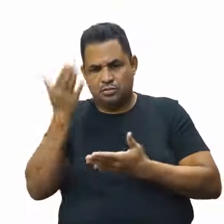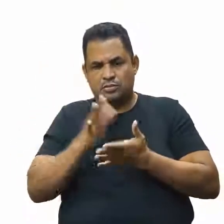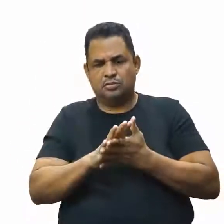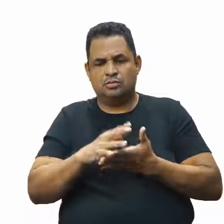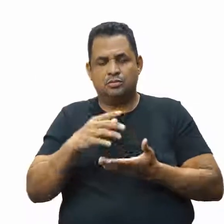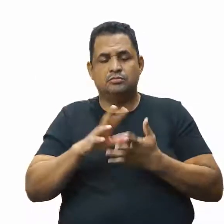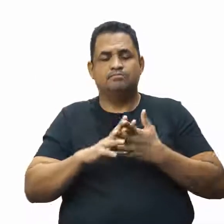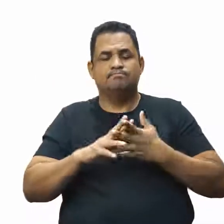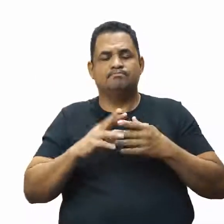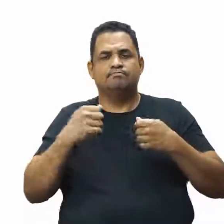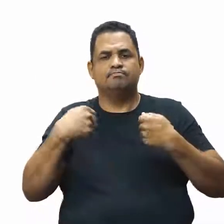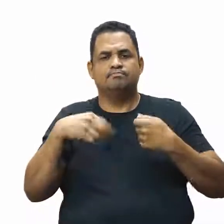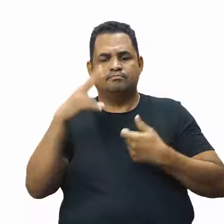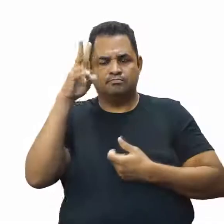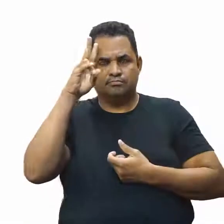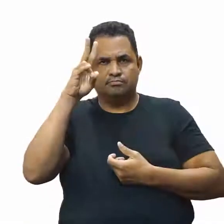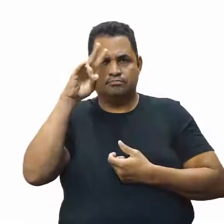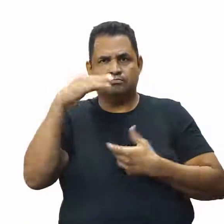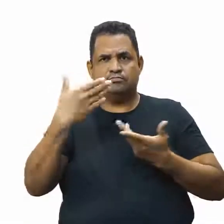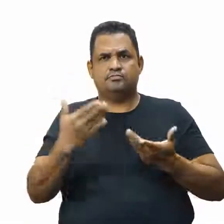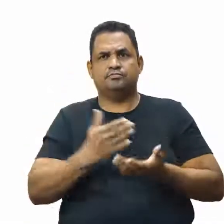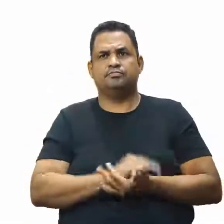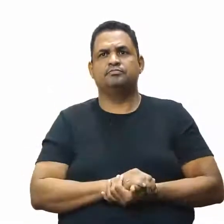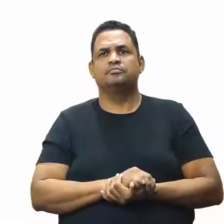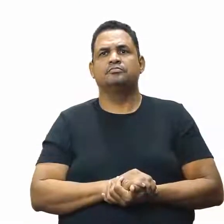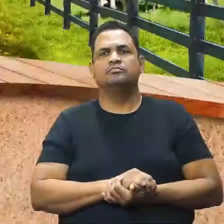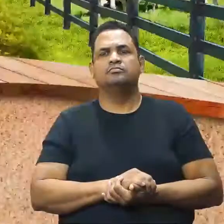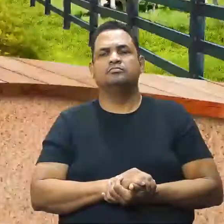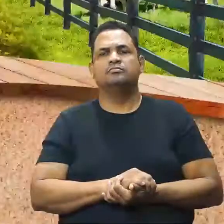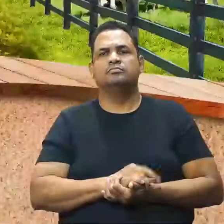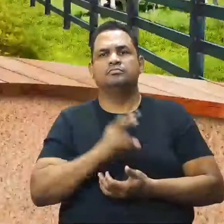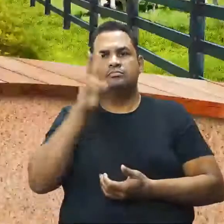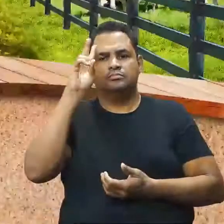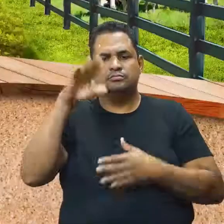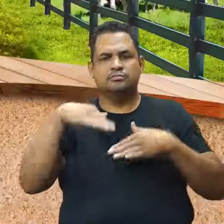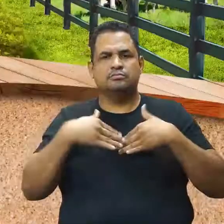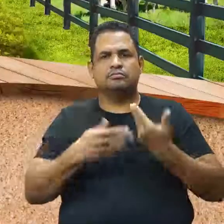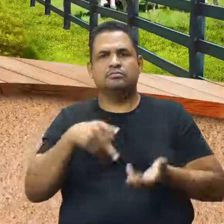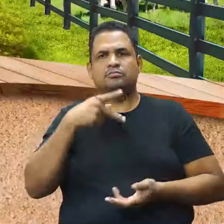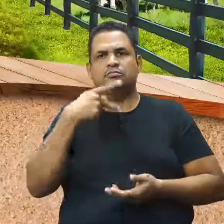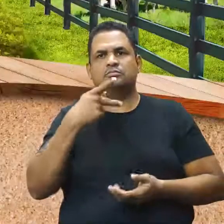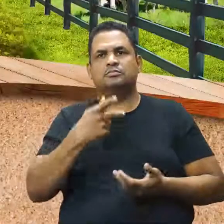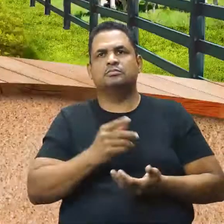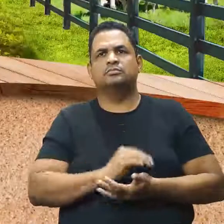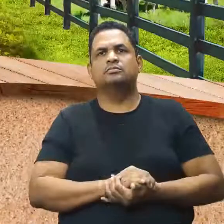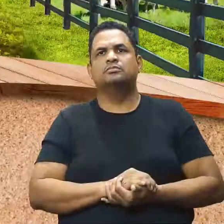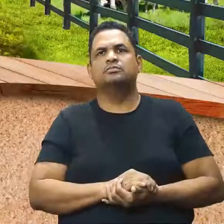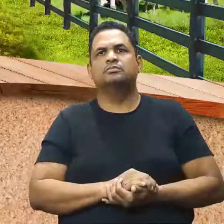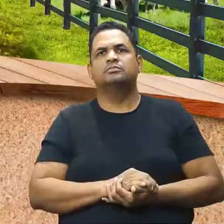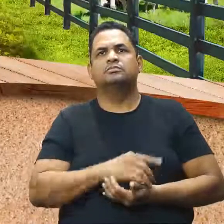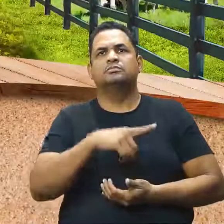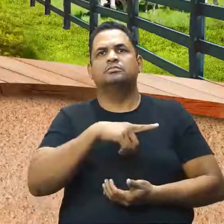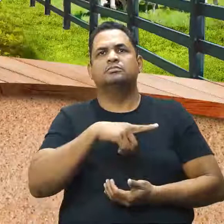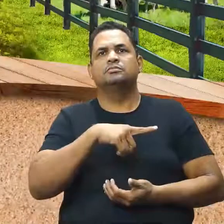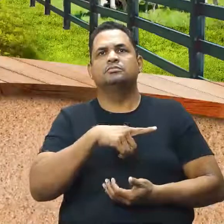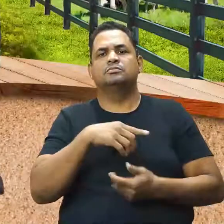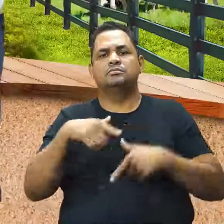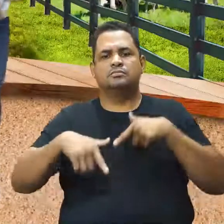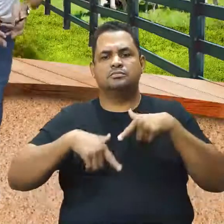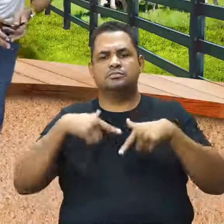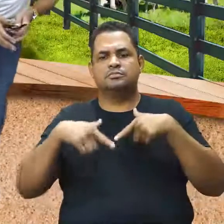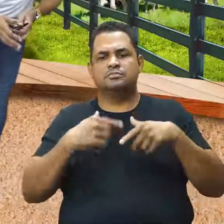Temos que lembrar, aqui pro tio, lembra quando eu falei para vocês? Existem